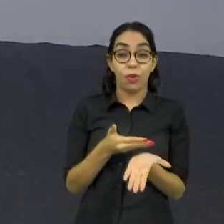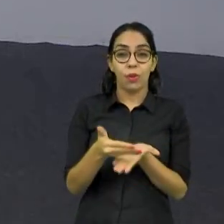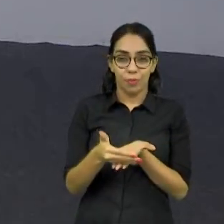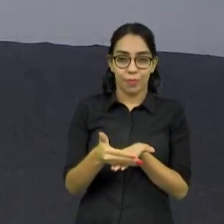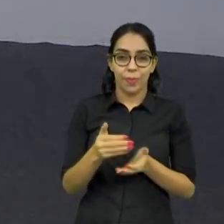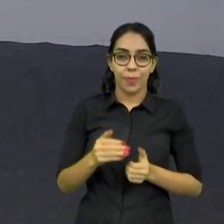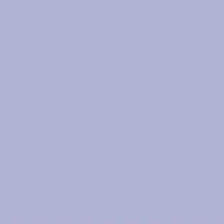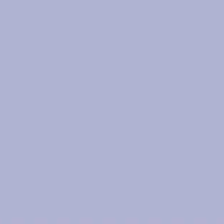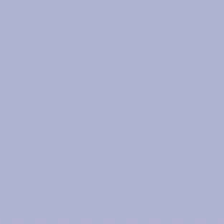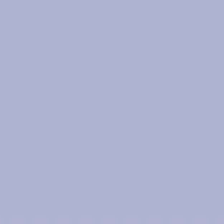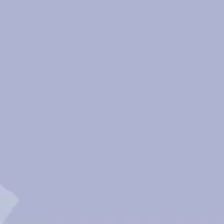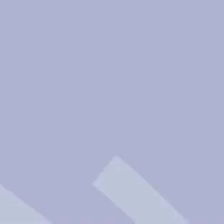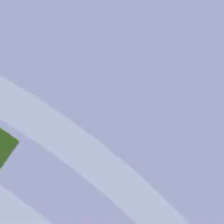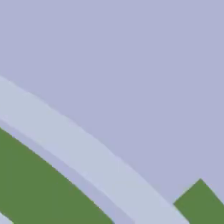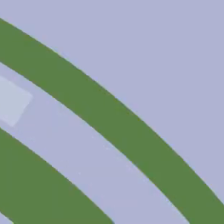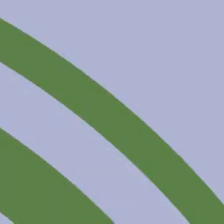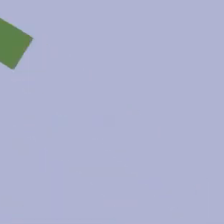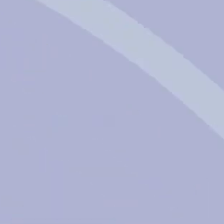Assembleia.